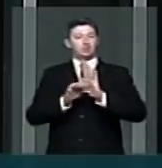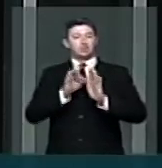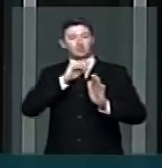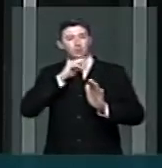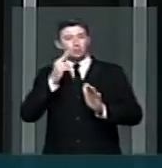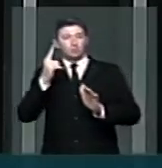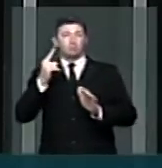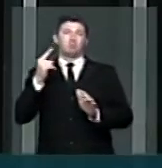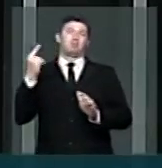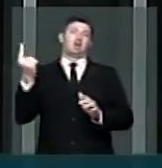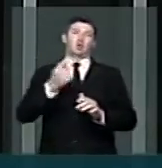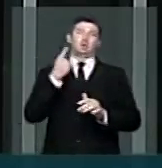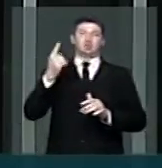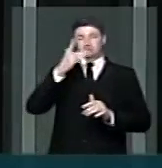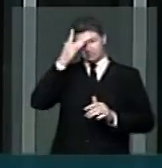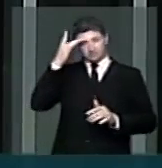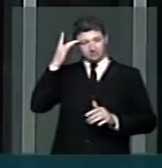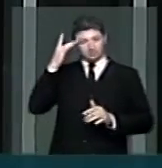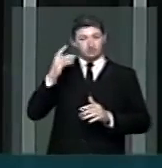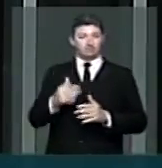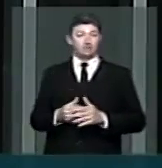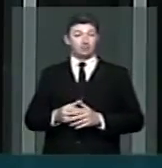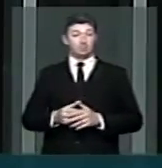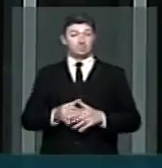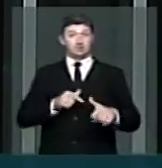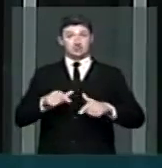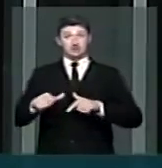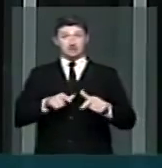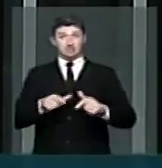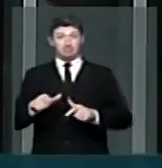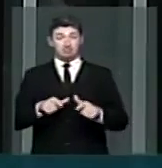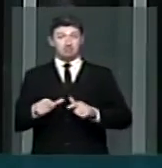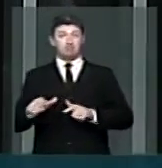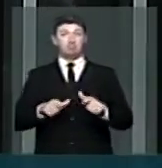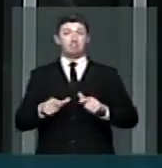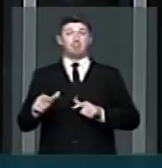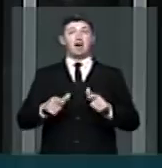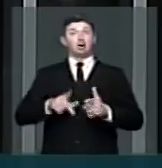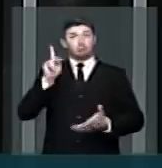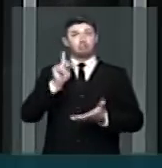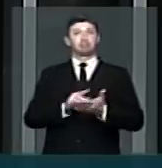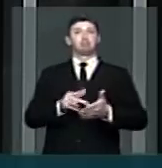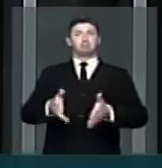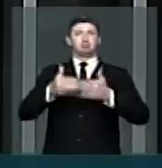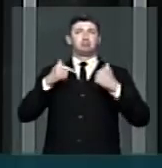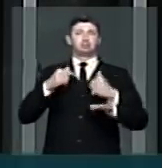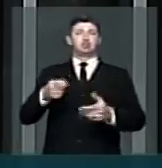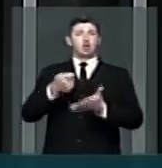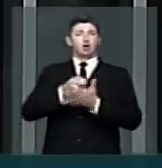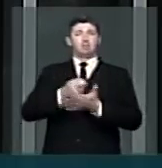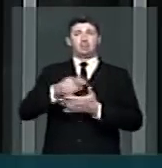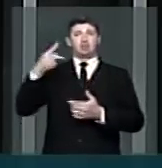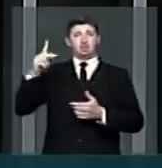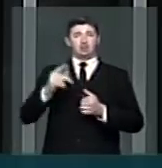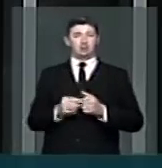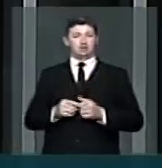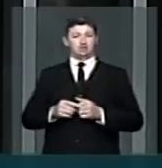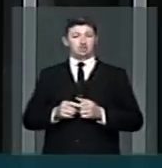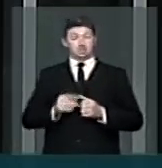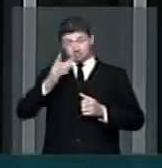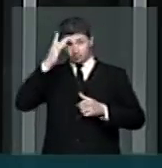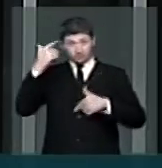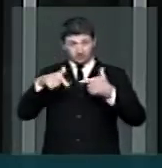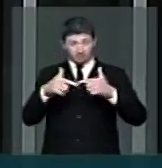para todo mundo. Os trabalhadores legitimamente fizeram as suas reivindicações. As reivindicações feitas pelos